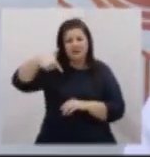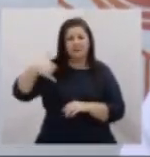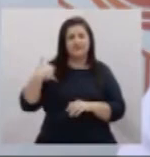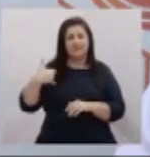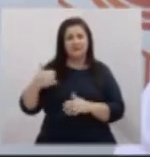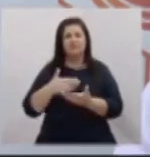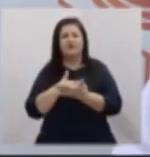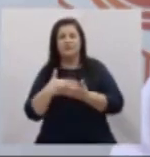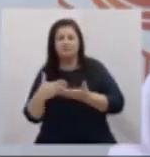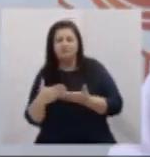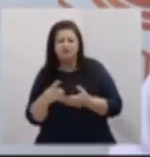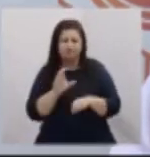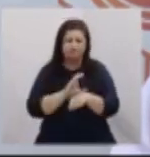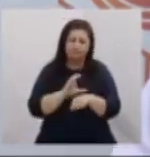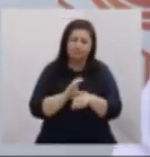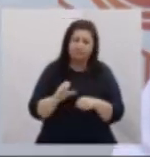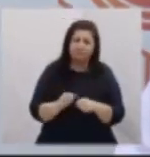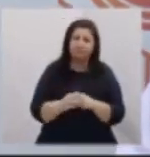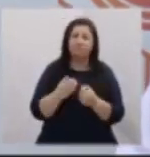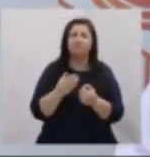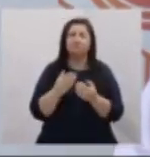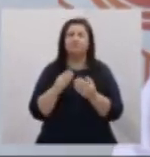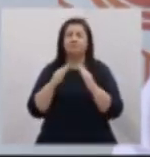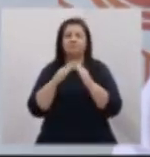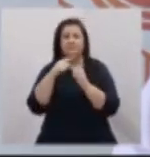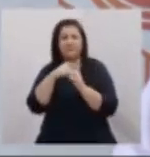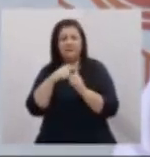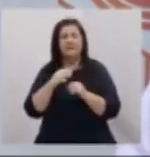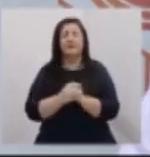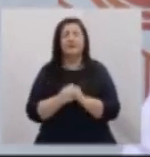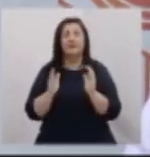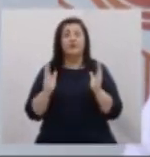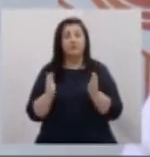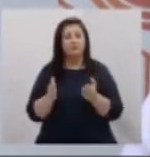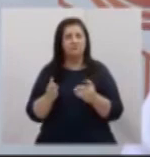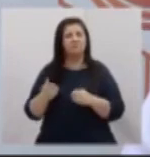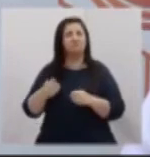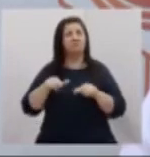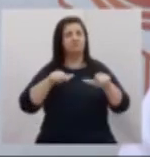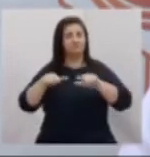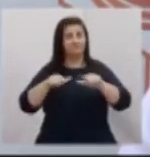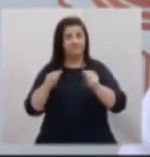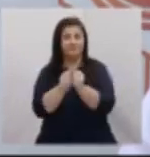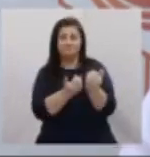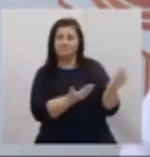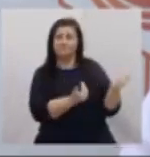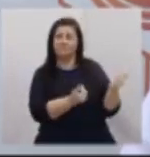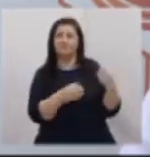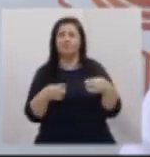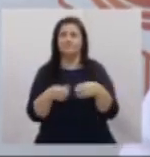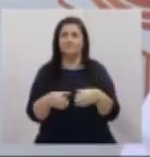começou fazendo catequese, depois foi coroinha, e hoje faz um belíssimo trabalho com jovens daquela